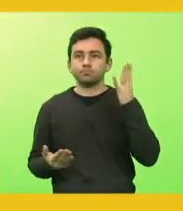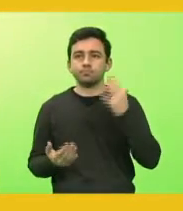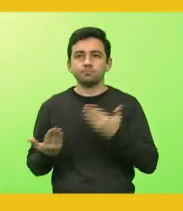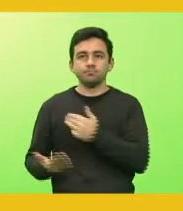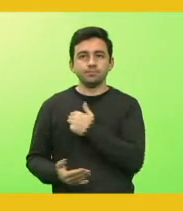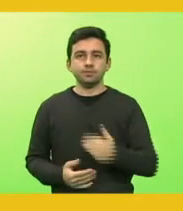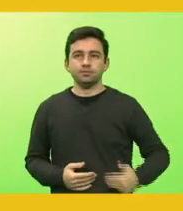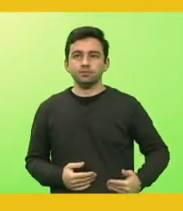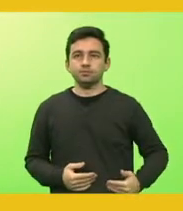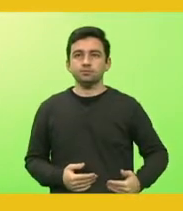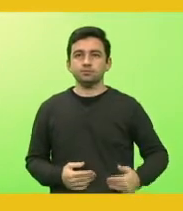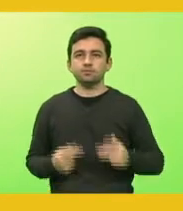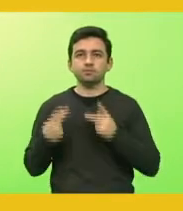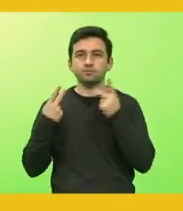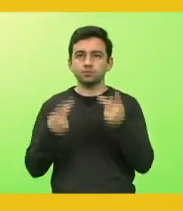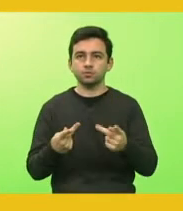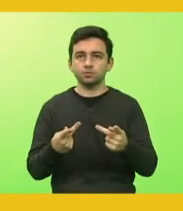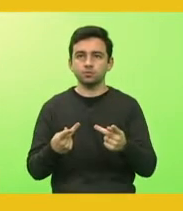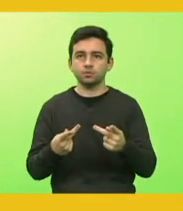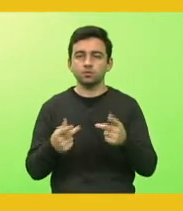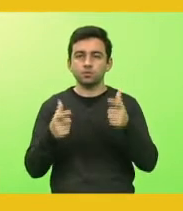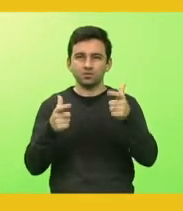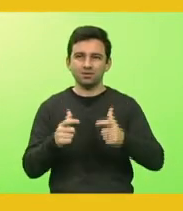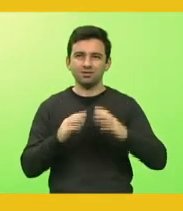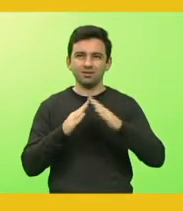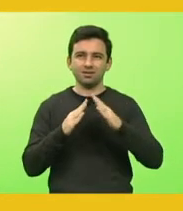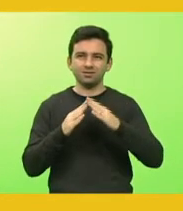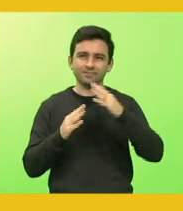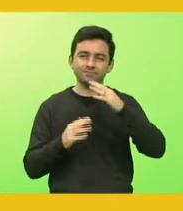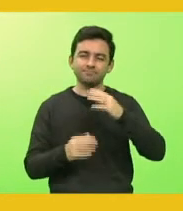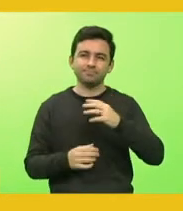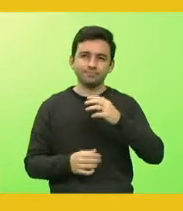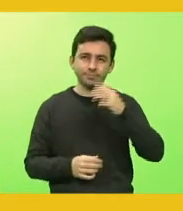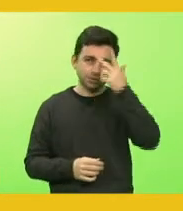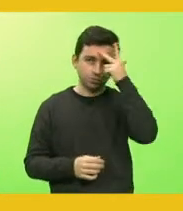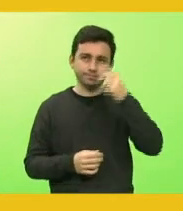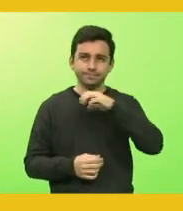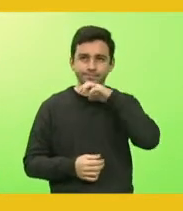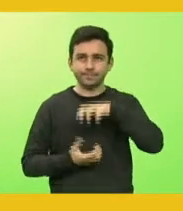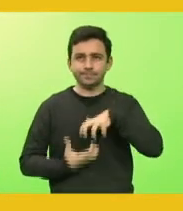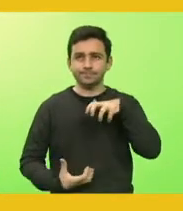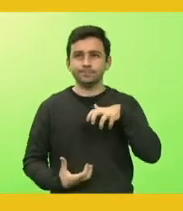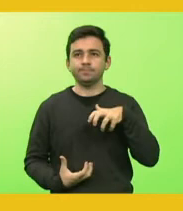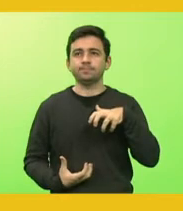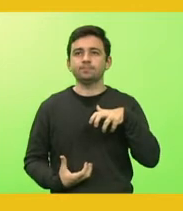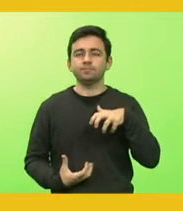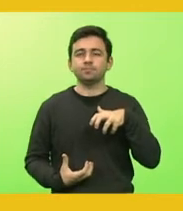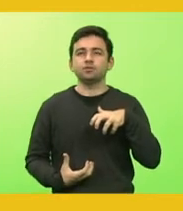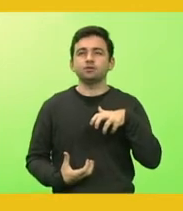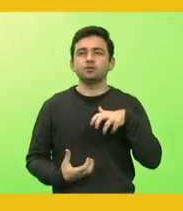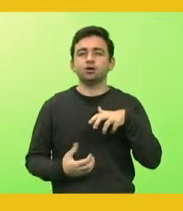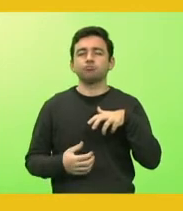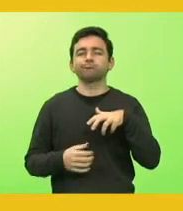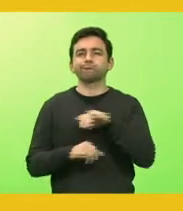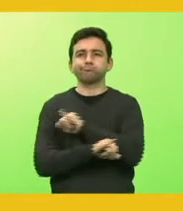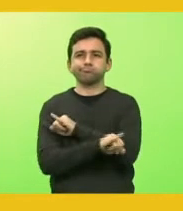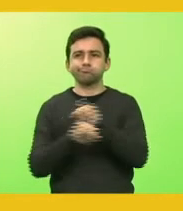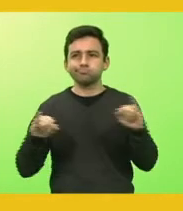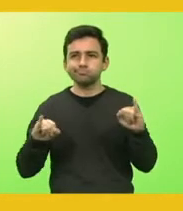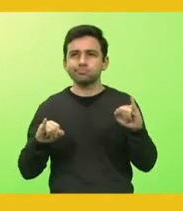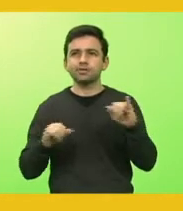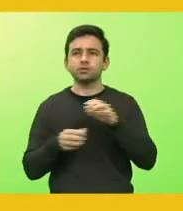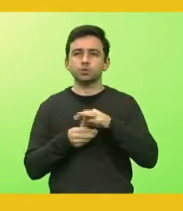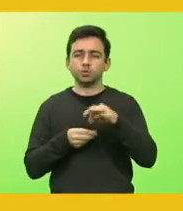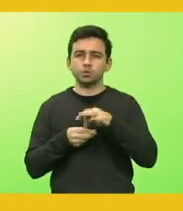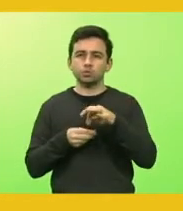ministra visitou o asilo São Vicente de Paulo, em Criciúma, e já anunciou que as instituições de